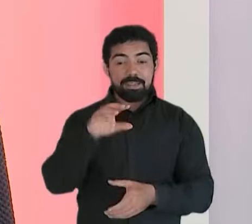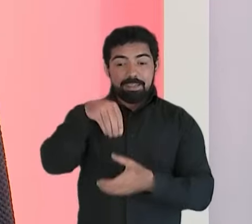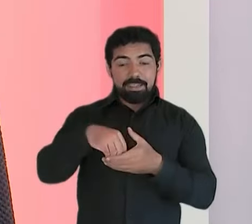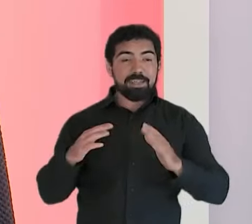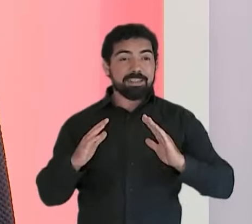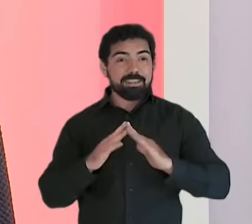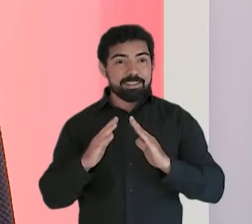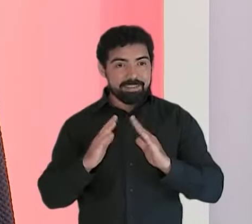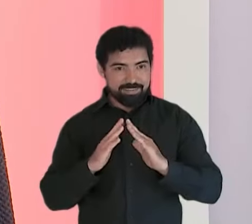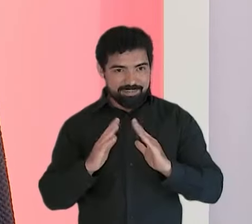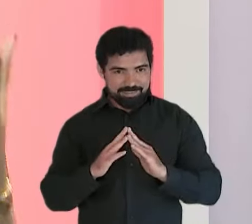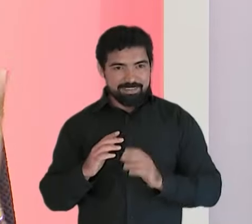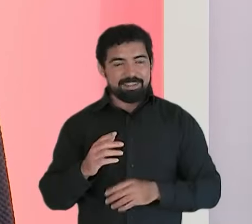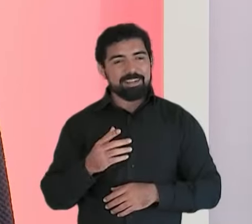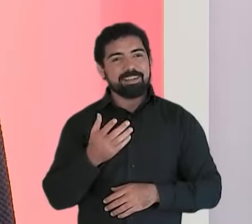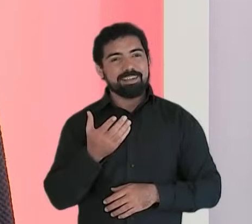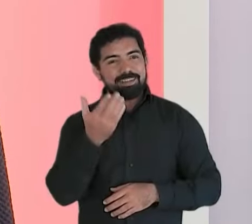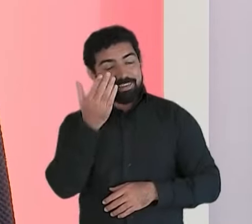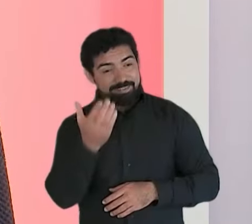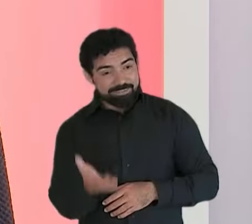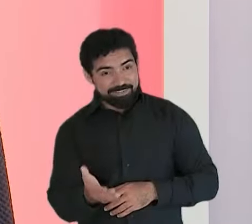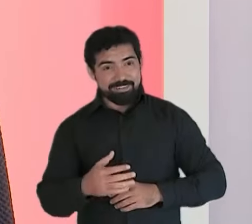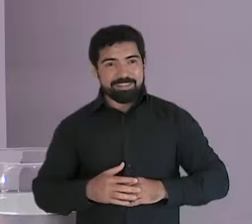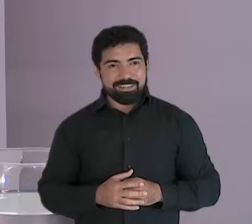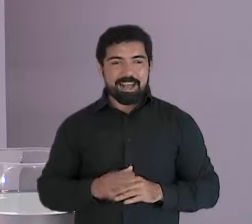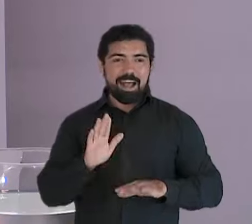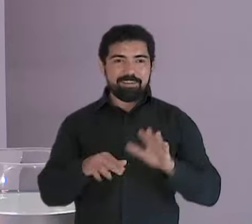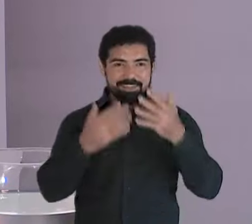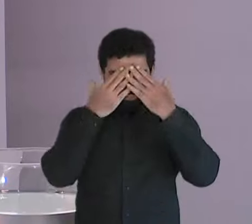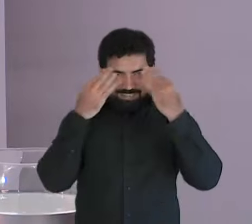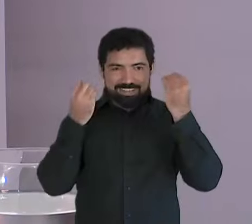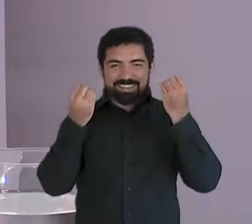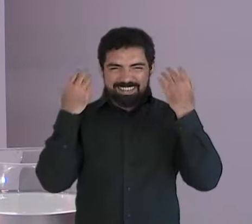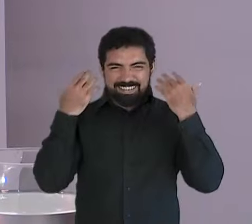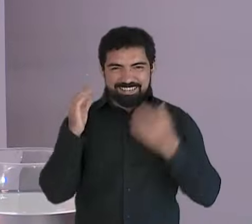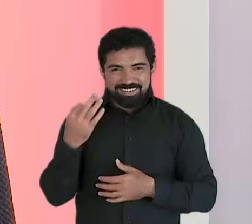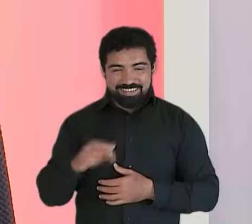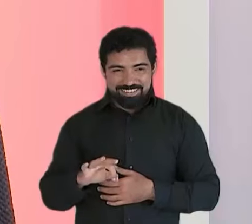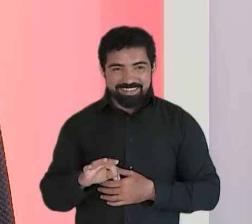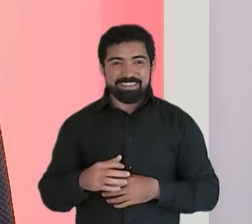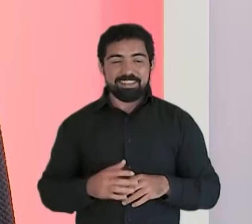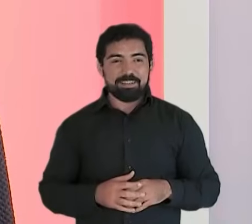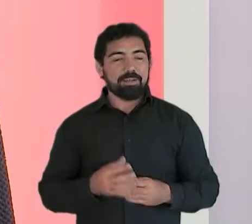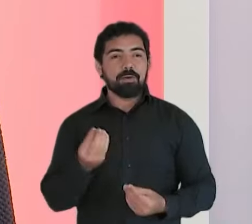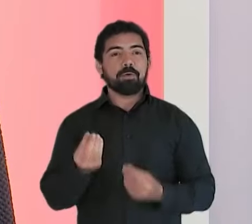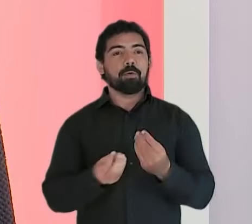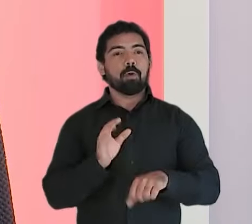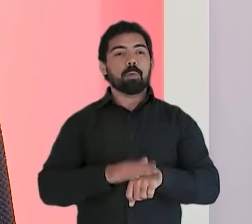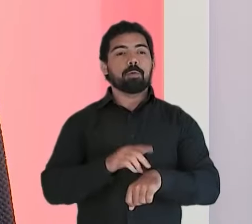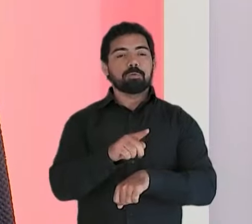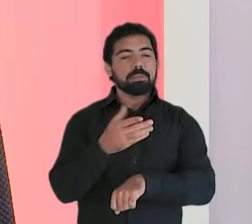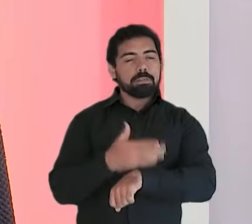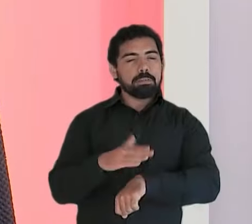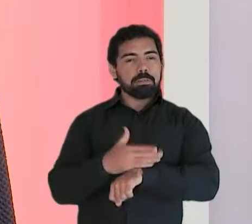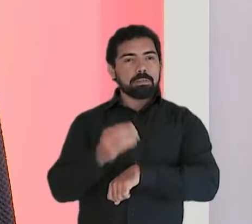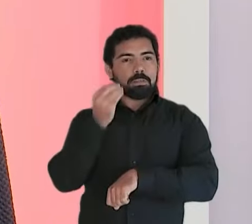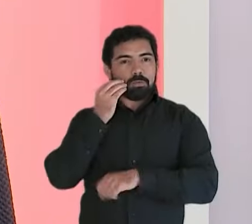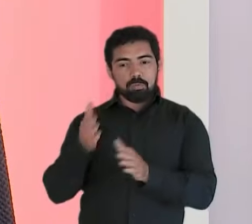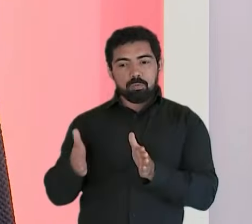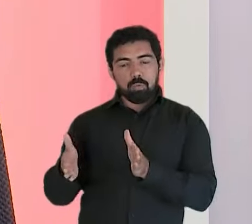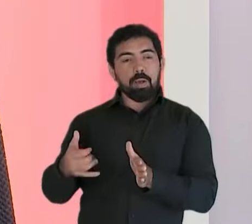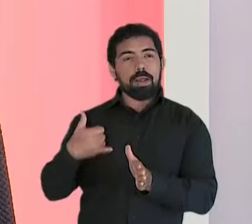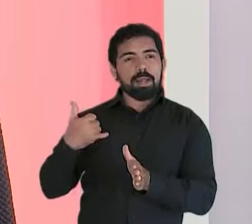casa, né? Você tira o jaleco e esquece de tudo. Como é que a senhora tem se preparado para essa fase que está